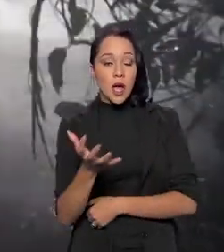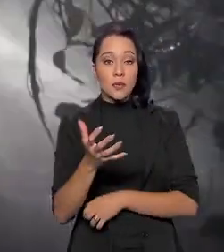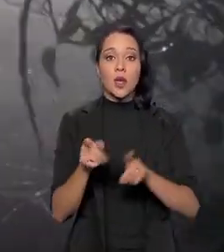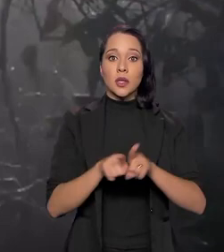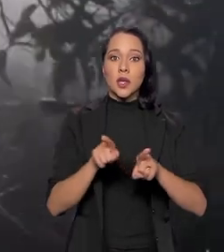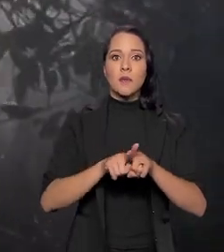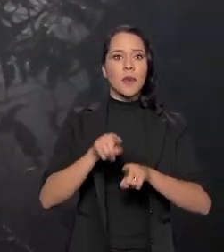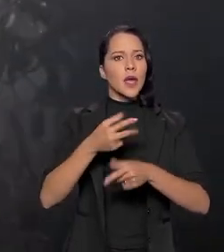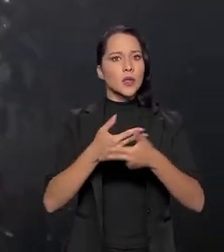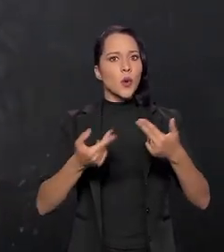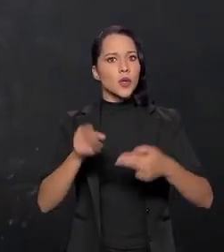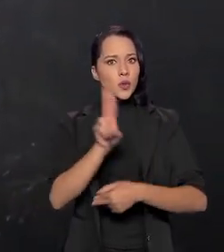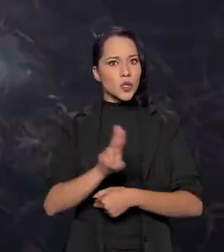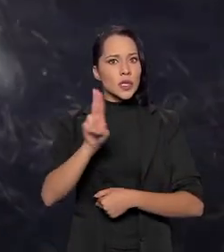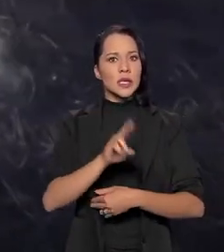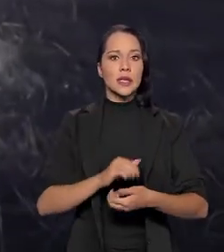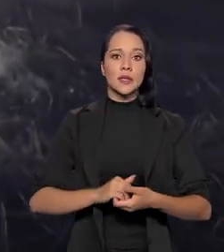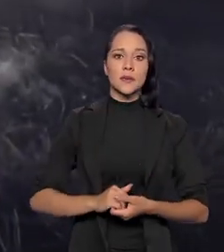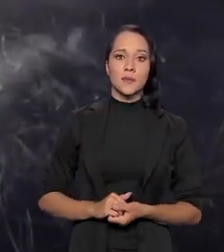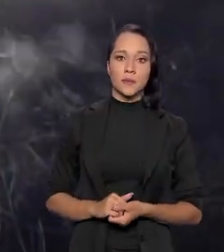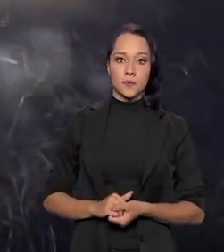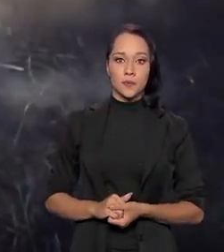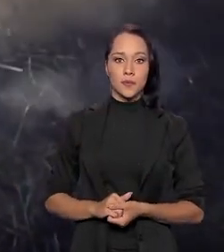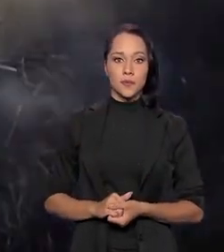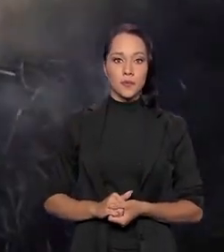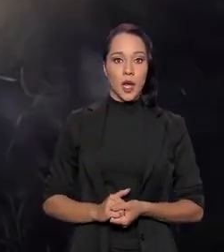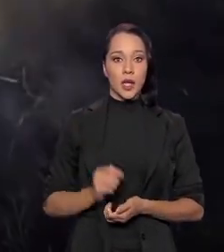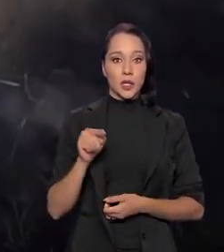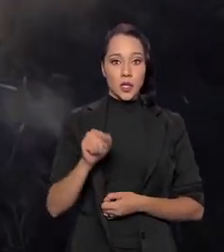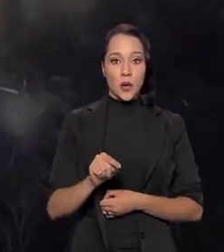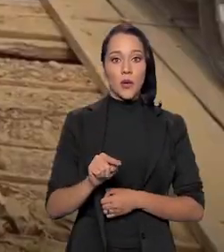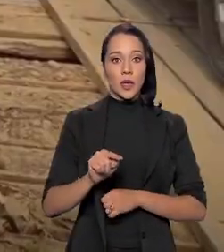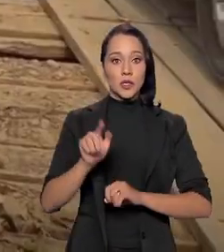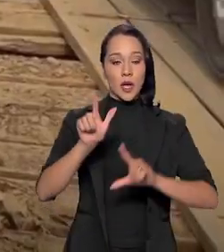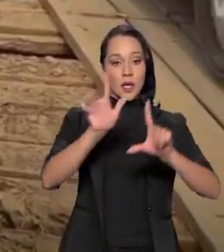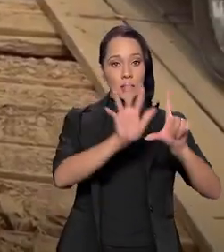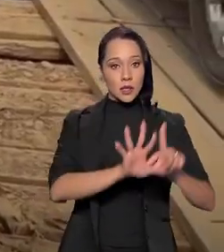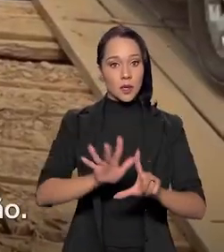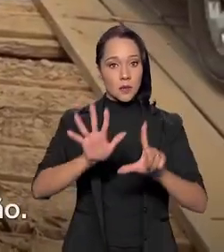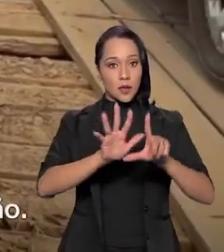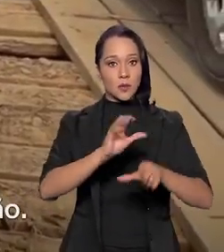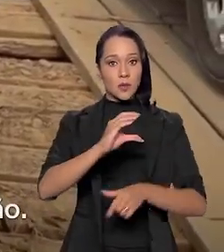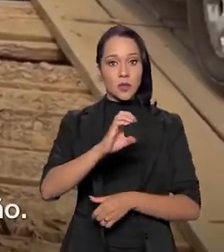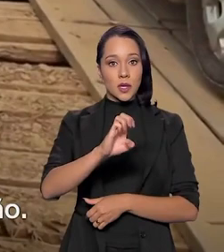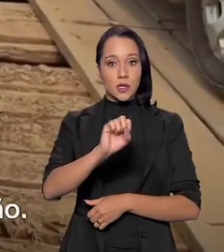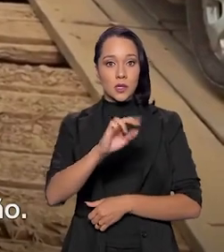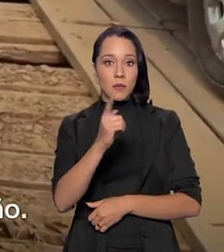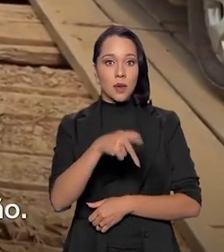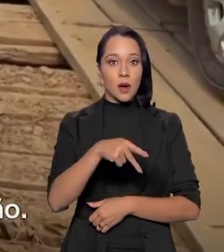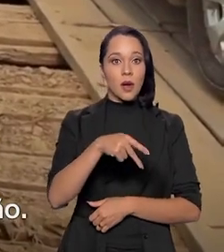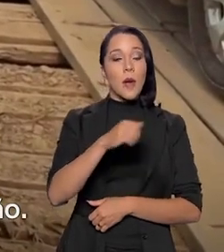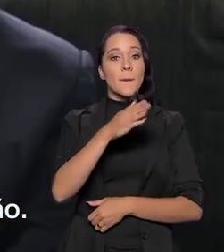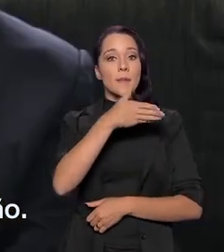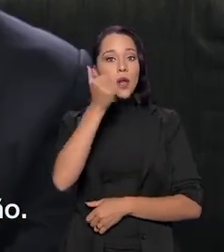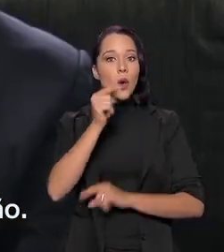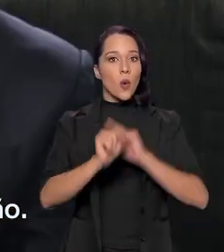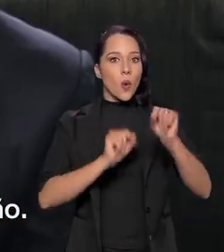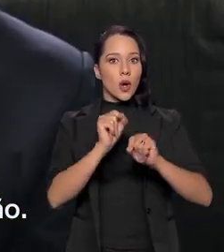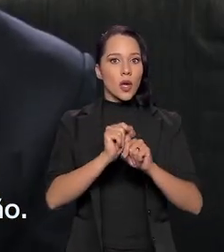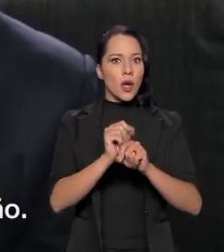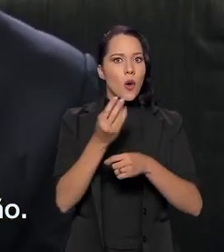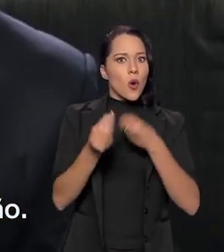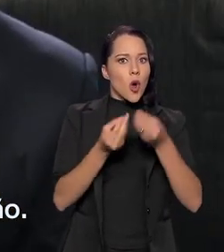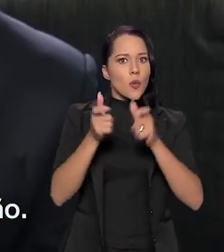das equipes de campo e os recursos utilizados essa ferramenta de sipan permitiu um melhor direcionamento